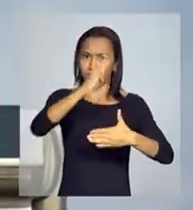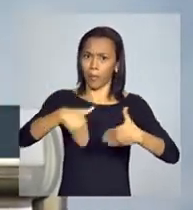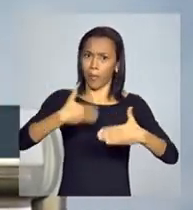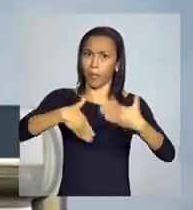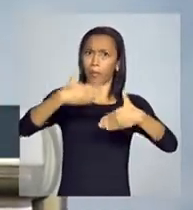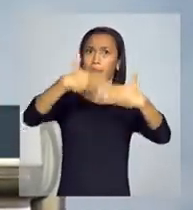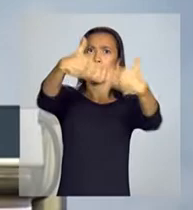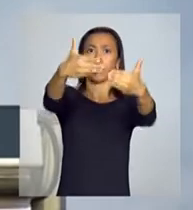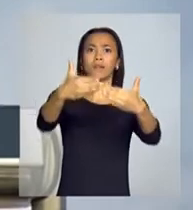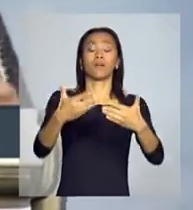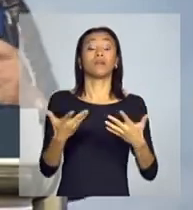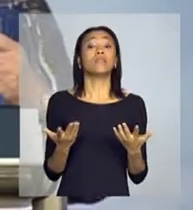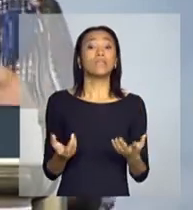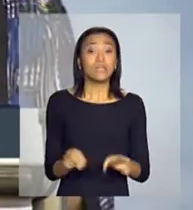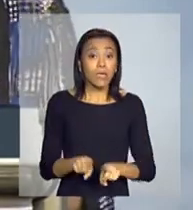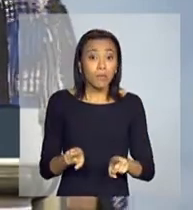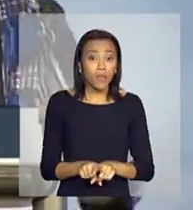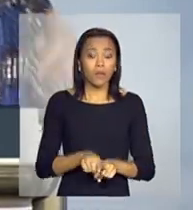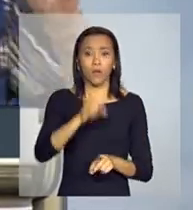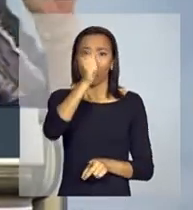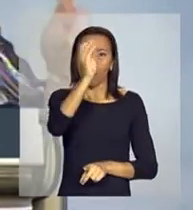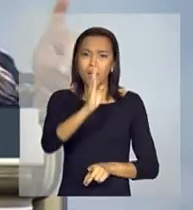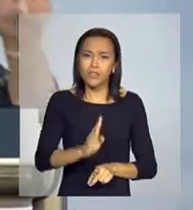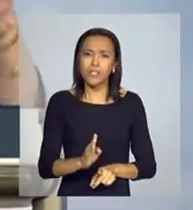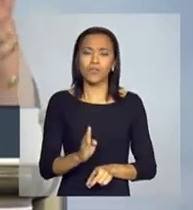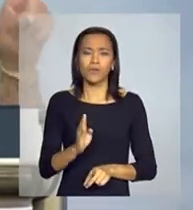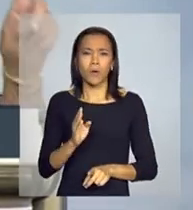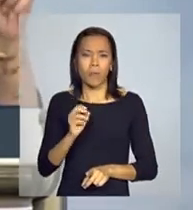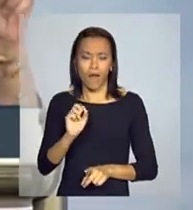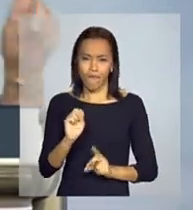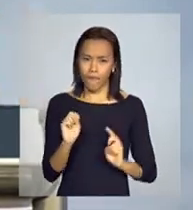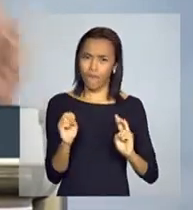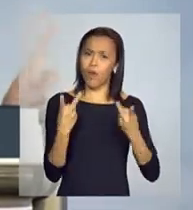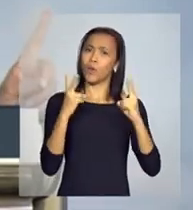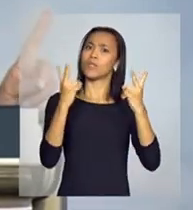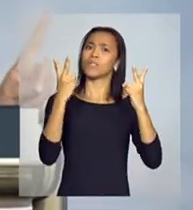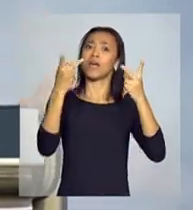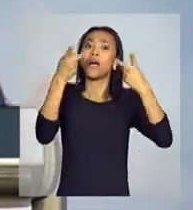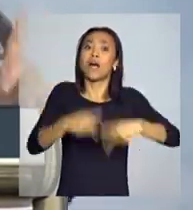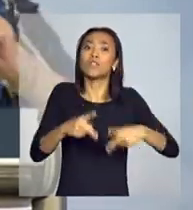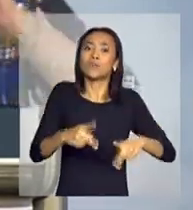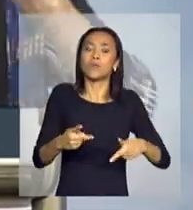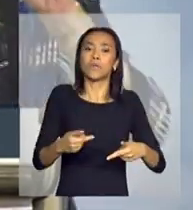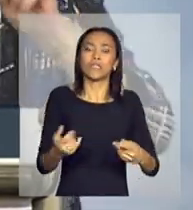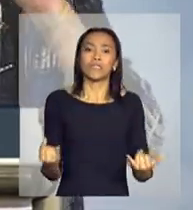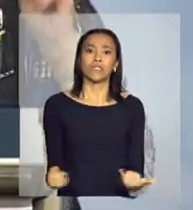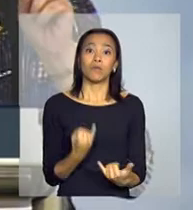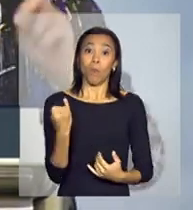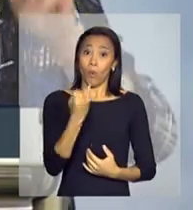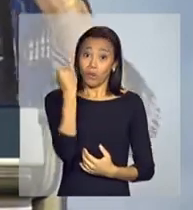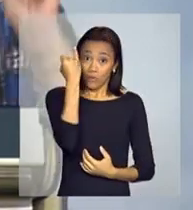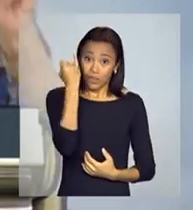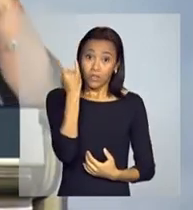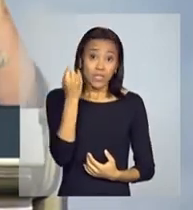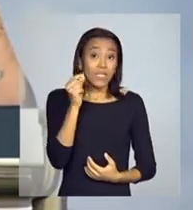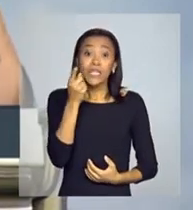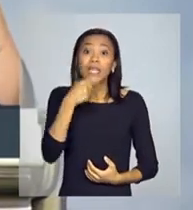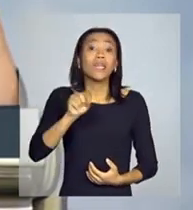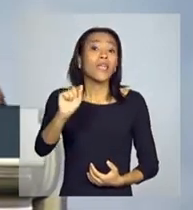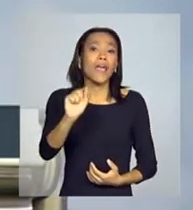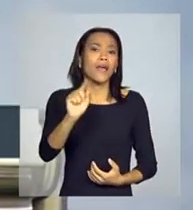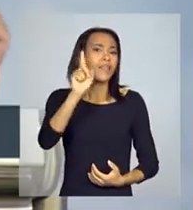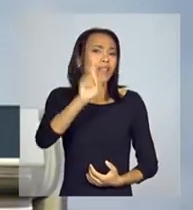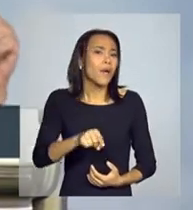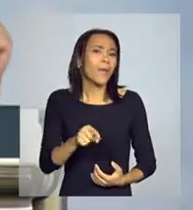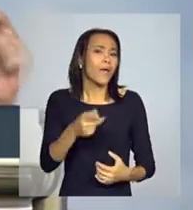Brasil, para de fato valorizar sua maior riqueza, que é não ser um